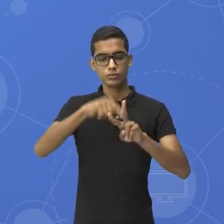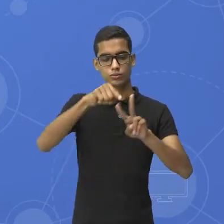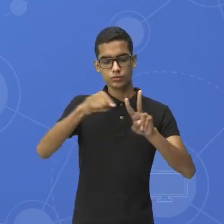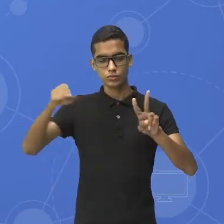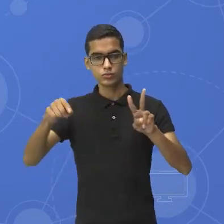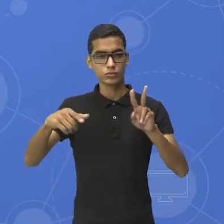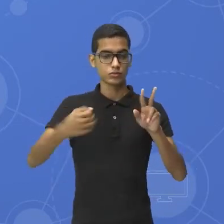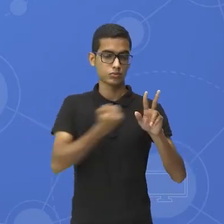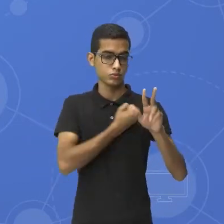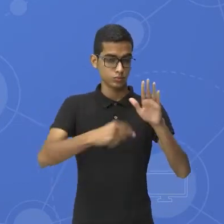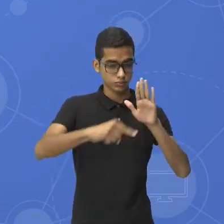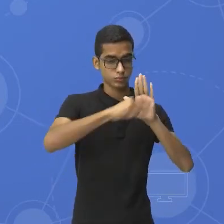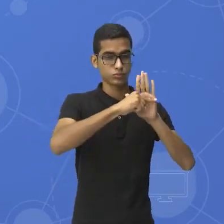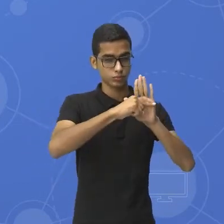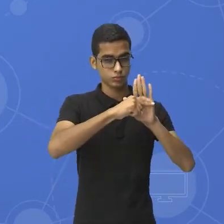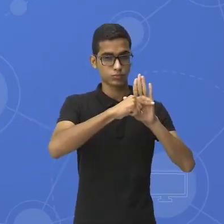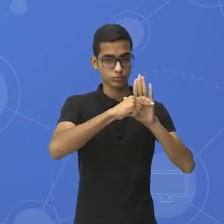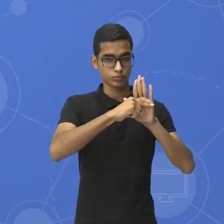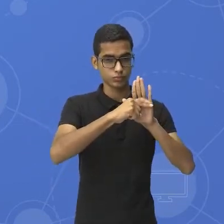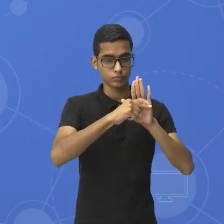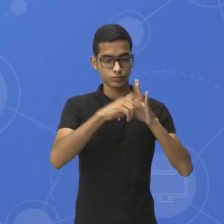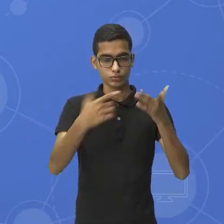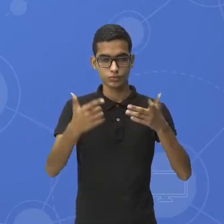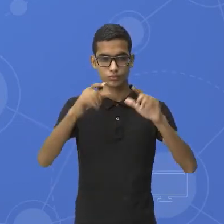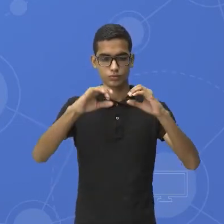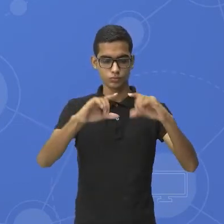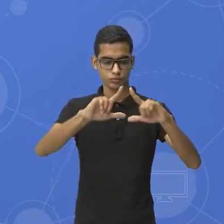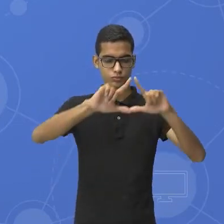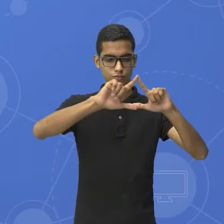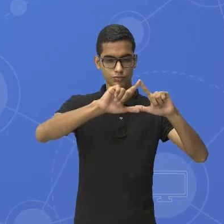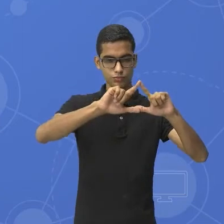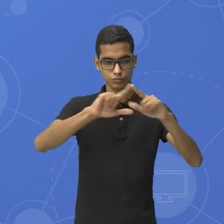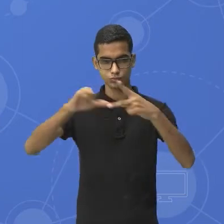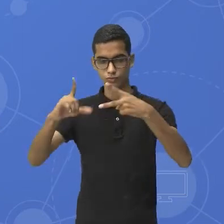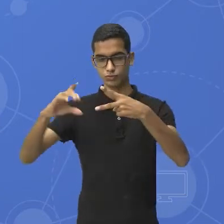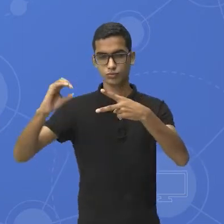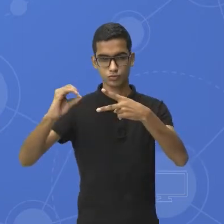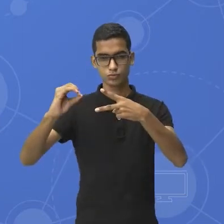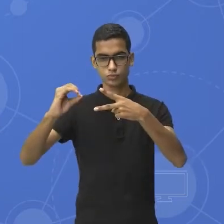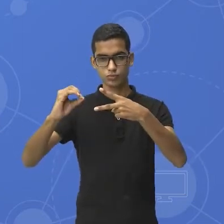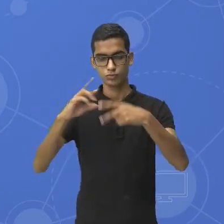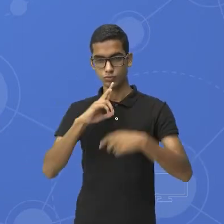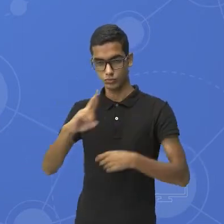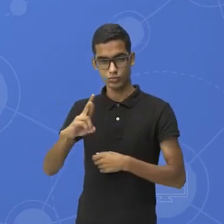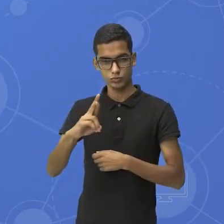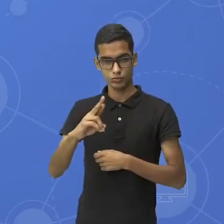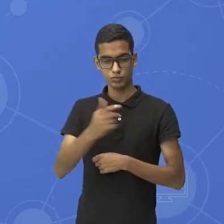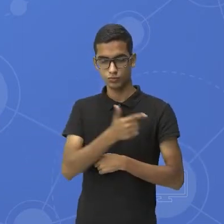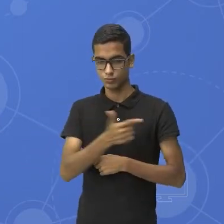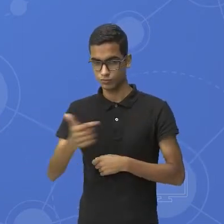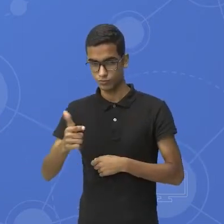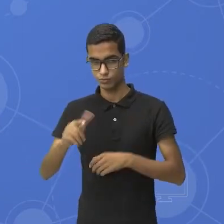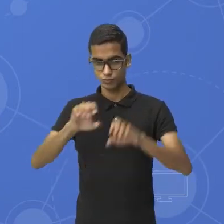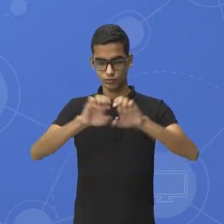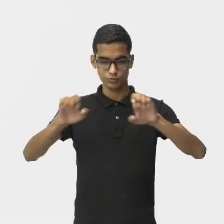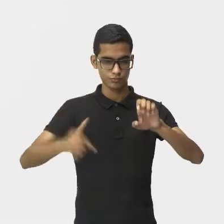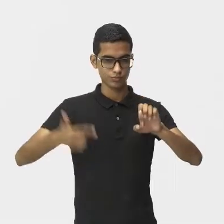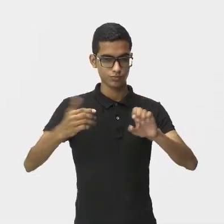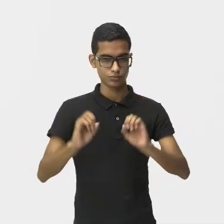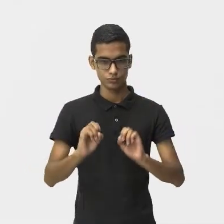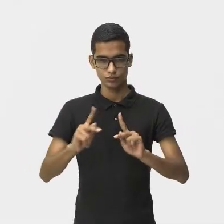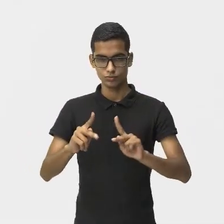que quando o delta for menor do que zero, nós não teremos uma resposta para essa equação do segundo grau. Tá bom? Vamos lá continuar